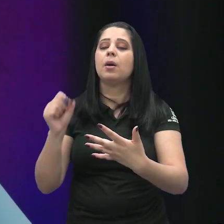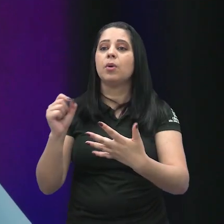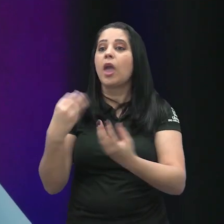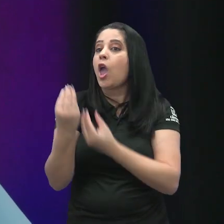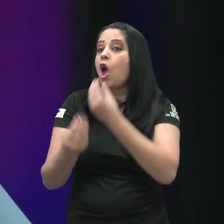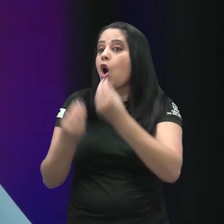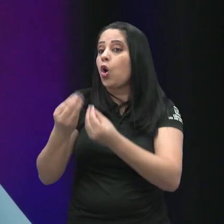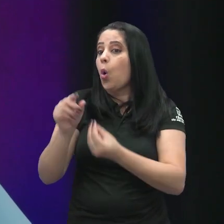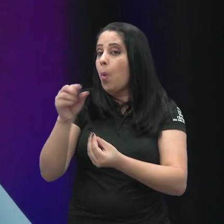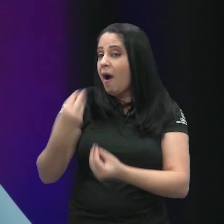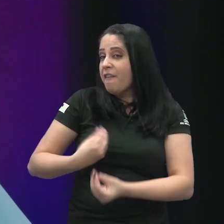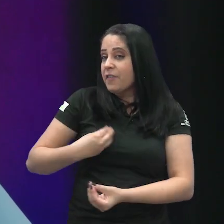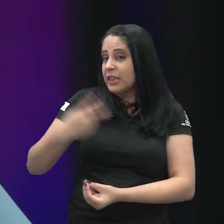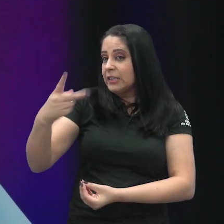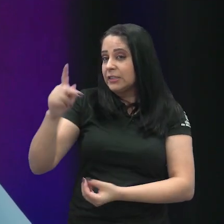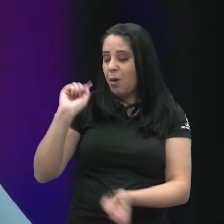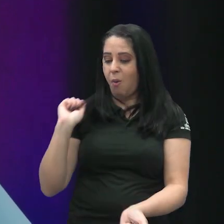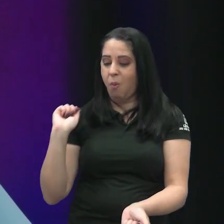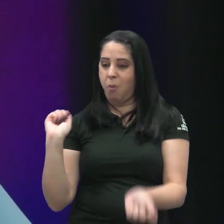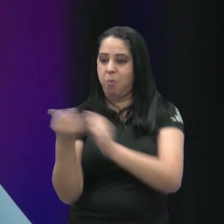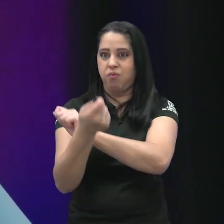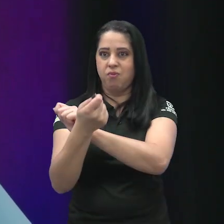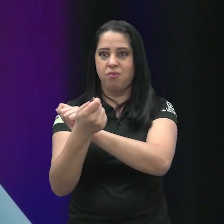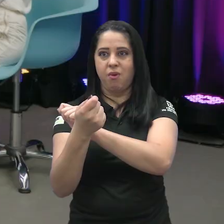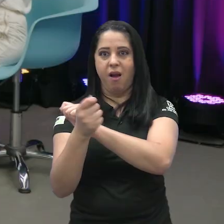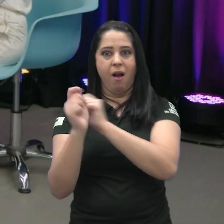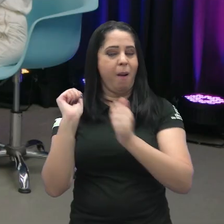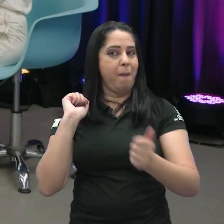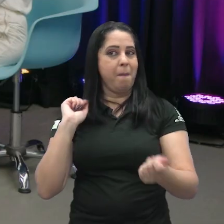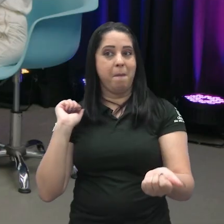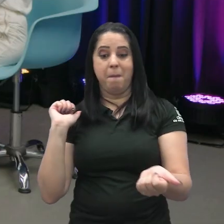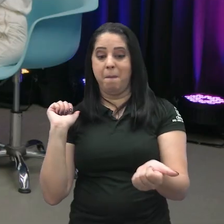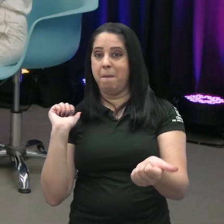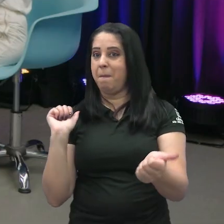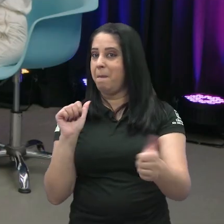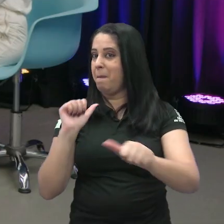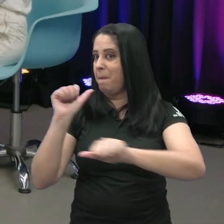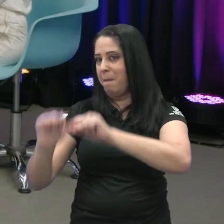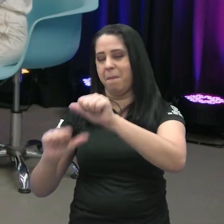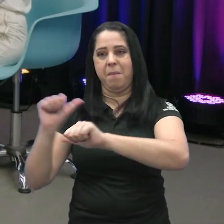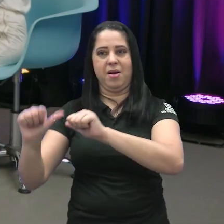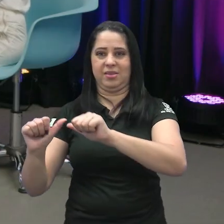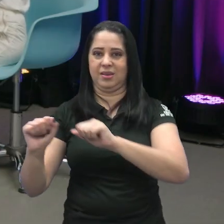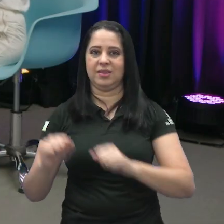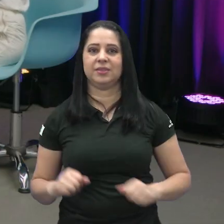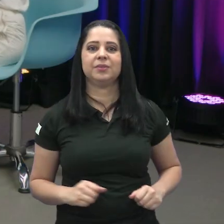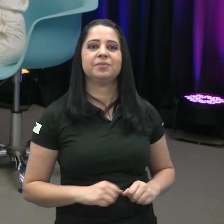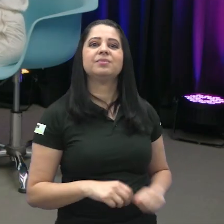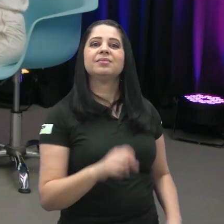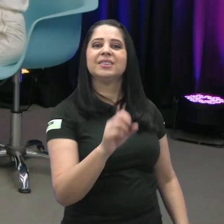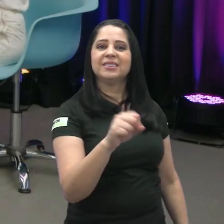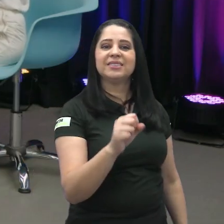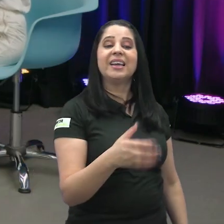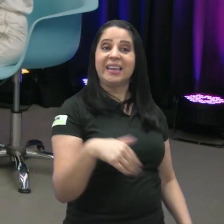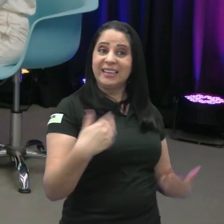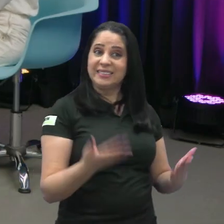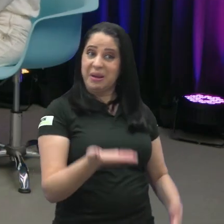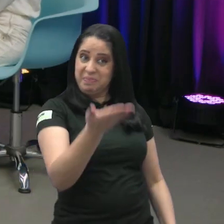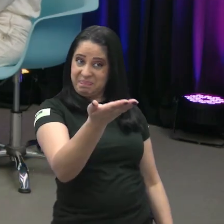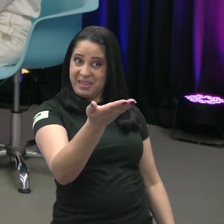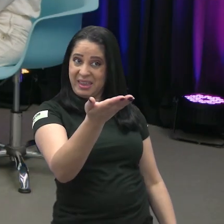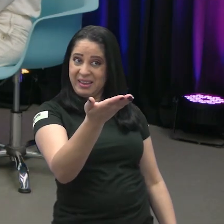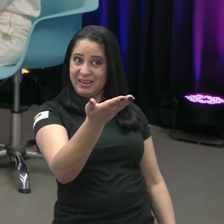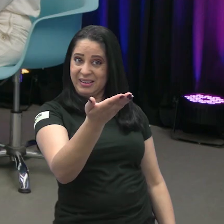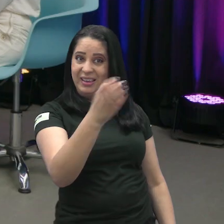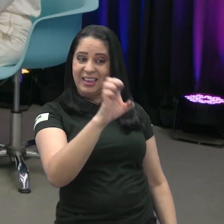ressignificar a sua vida quando você tem a liberdade emocional para você ser aquilo sem estar preso às suas amarras. Isso é bem bacana. Ele